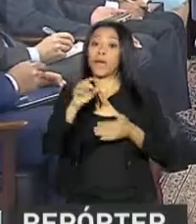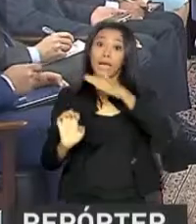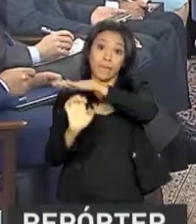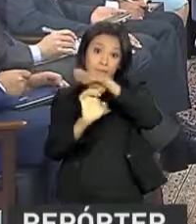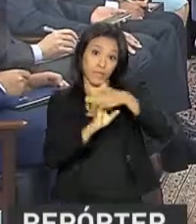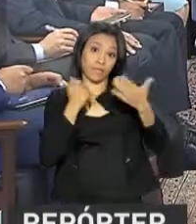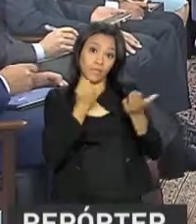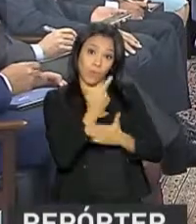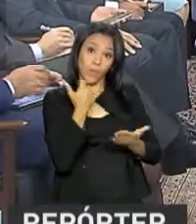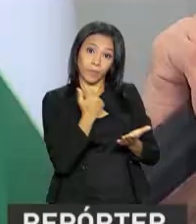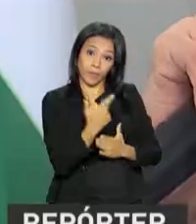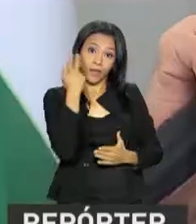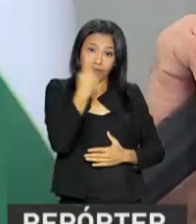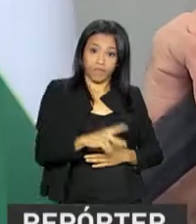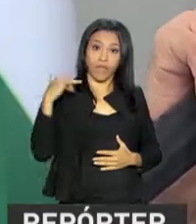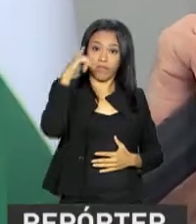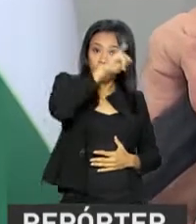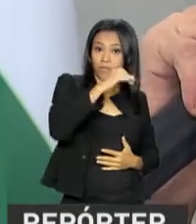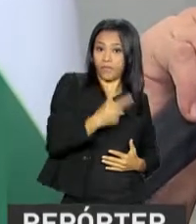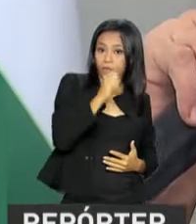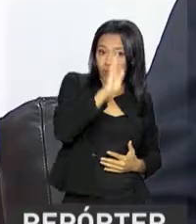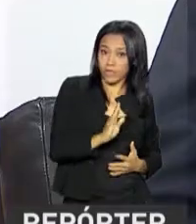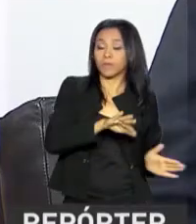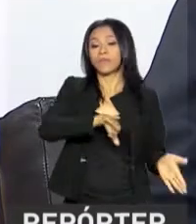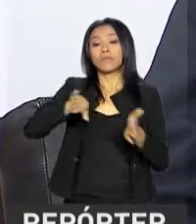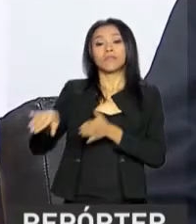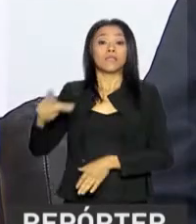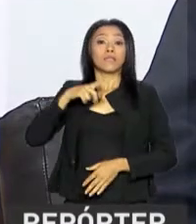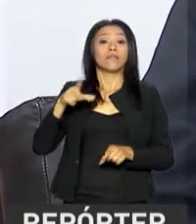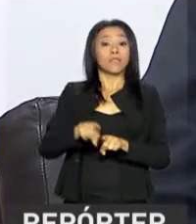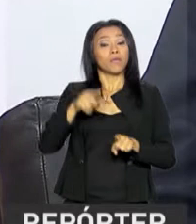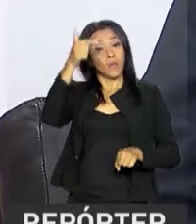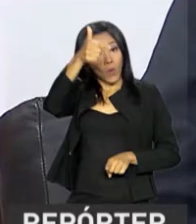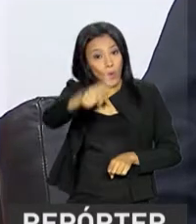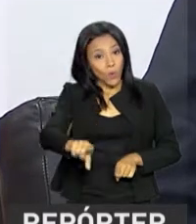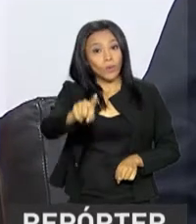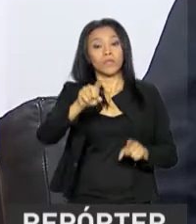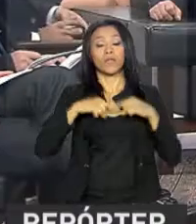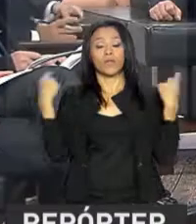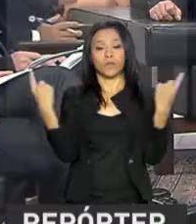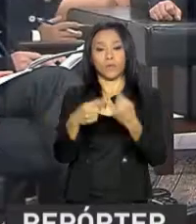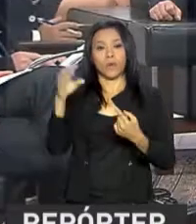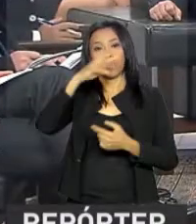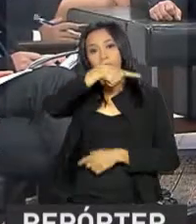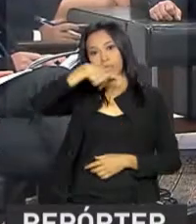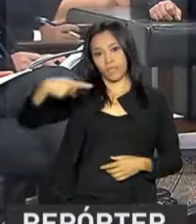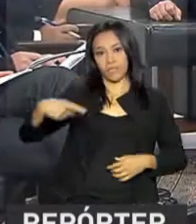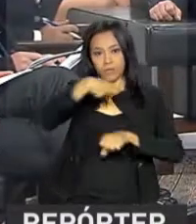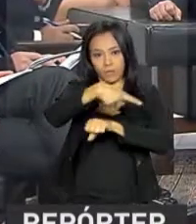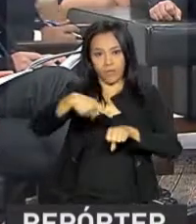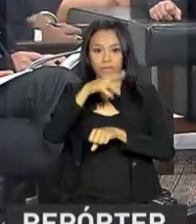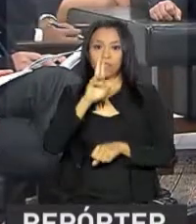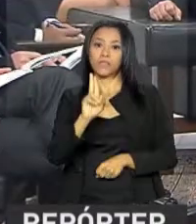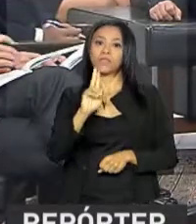aeronaves da embraer o presidente se reuniu também com o presidente da hungria e agradeceu o apoio ao acordo